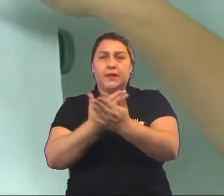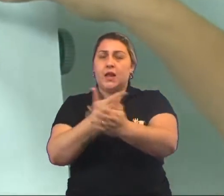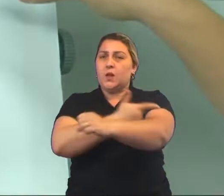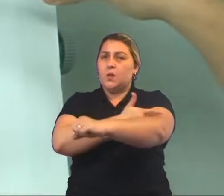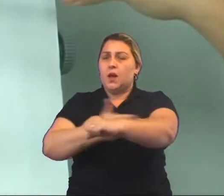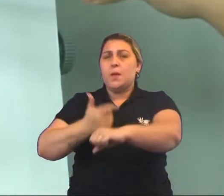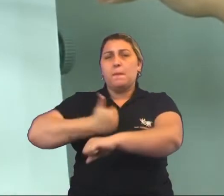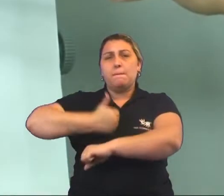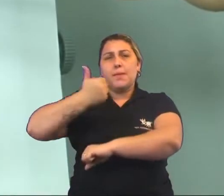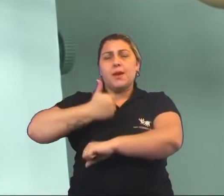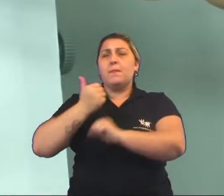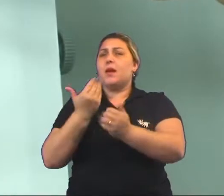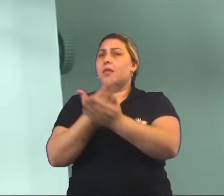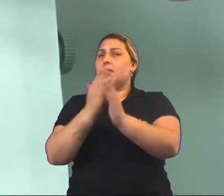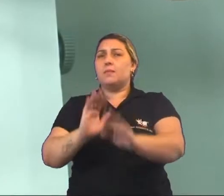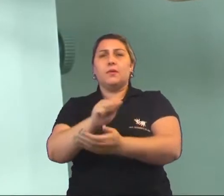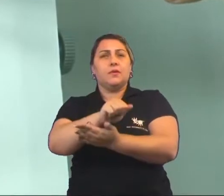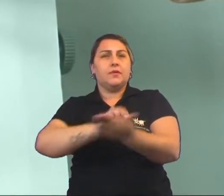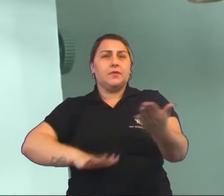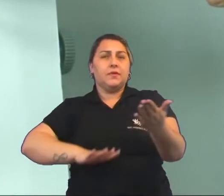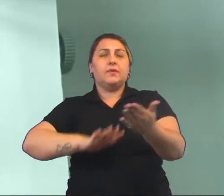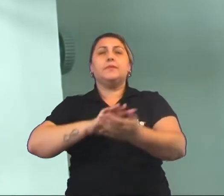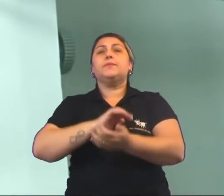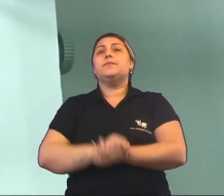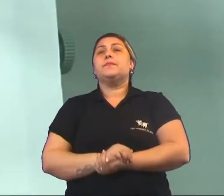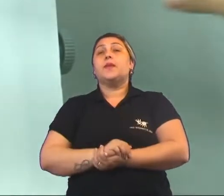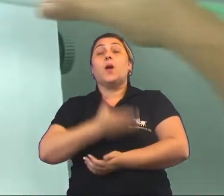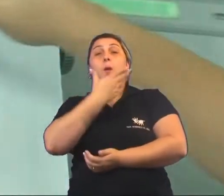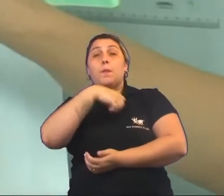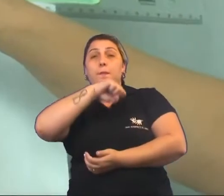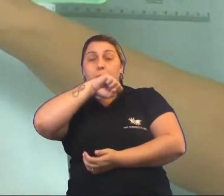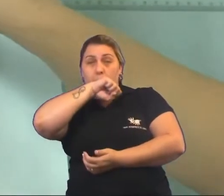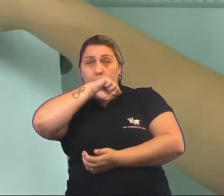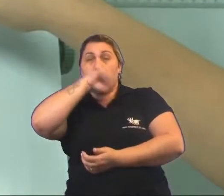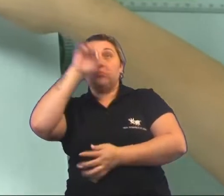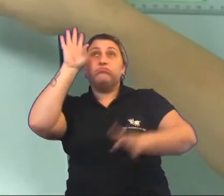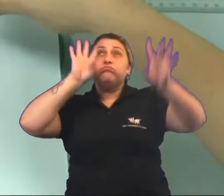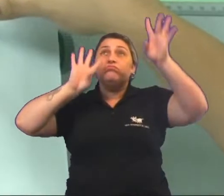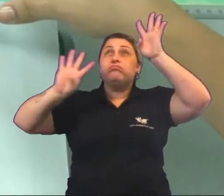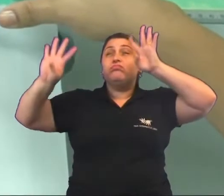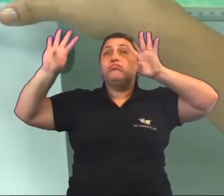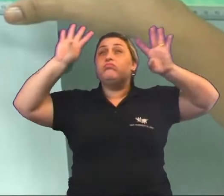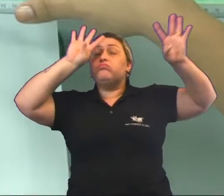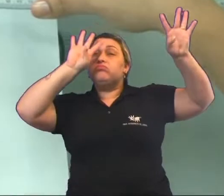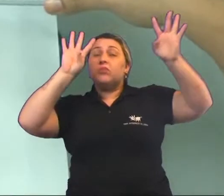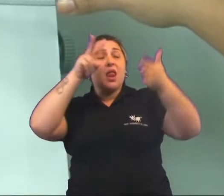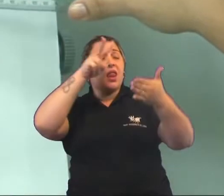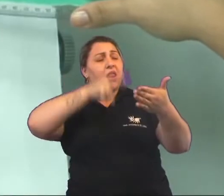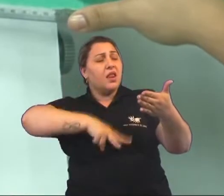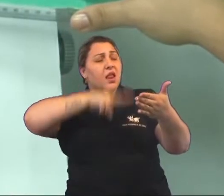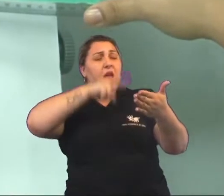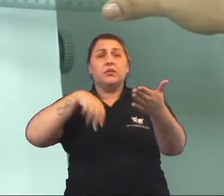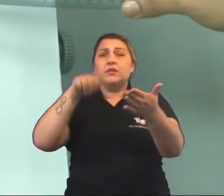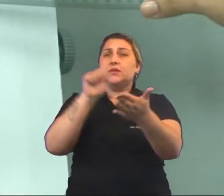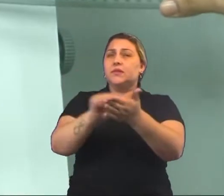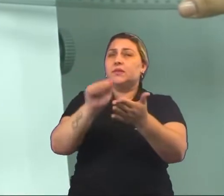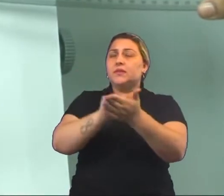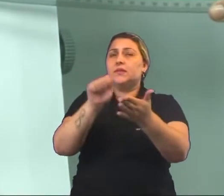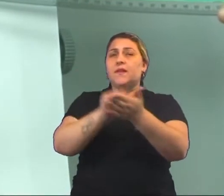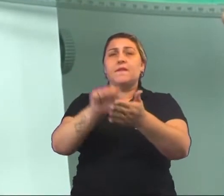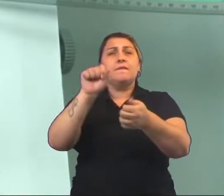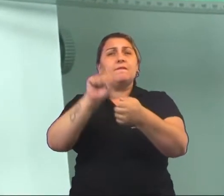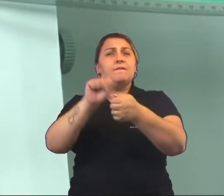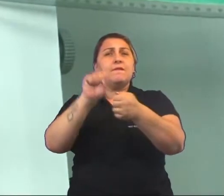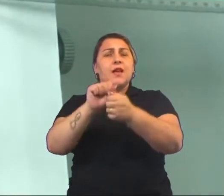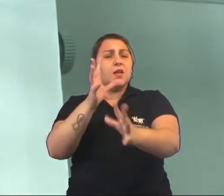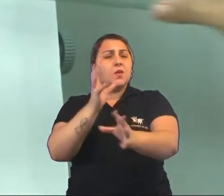sempre o primeiro a terminar as atividades. Seu pai sonhava em vê-lo lendo, escrevendo,